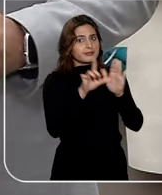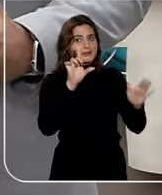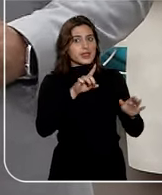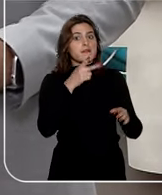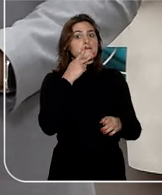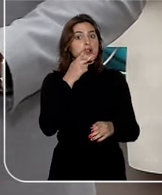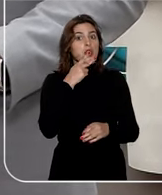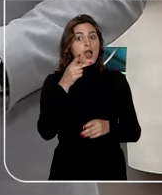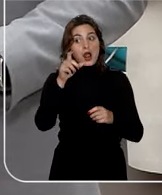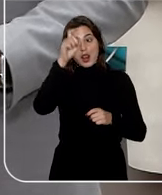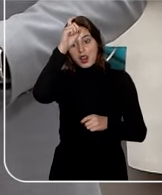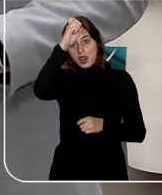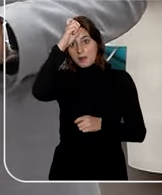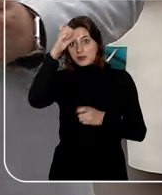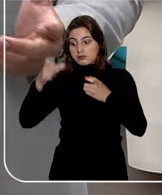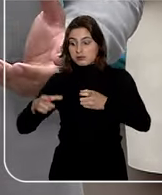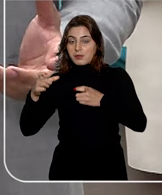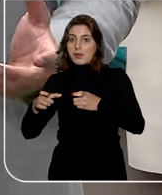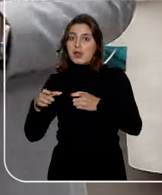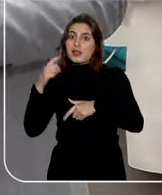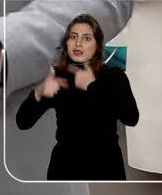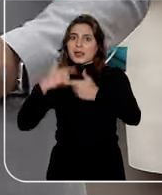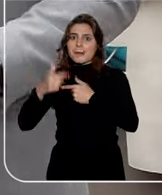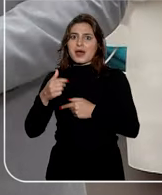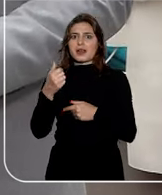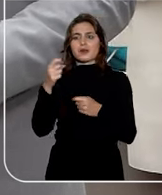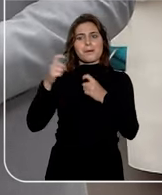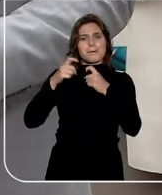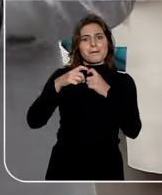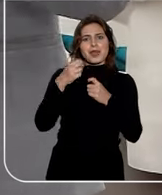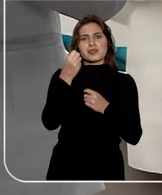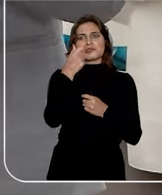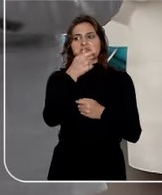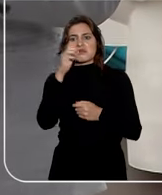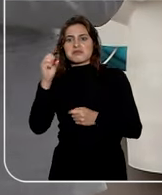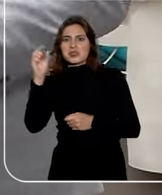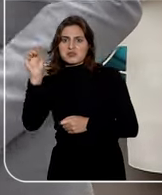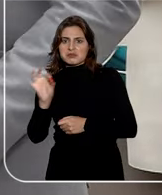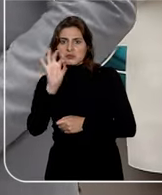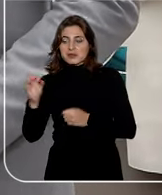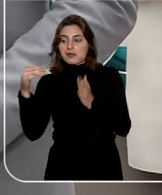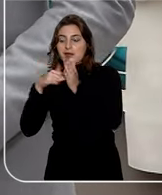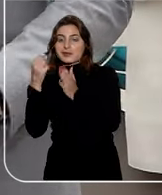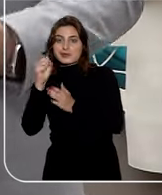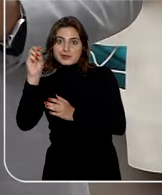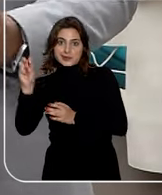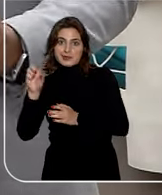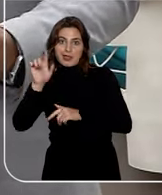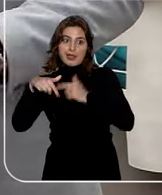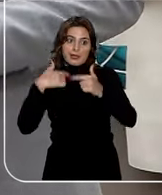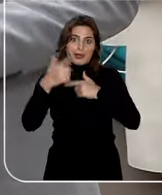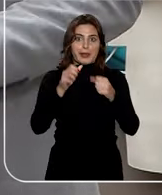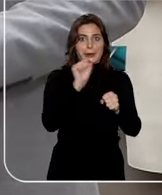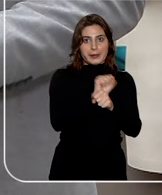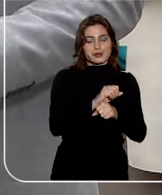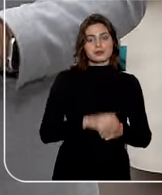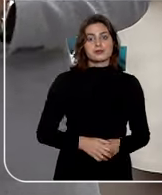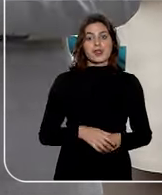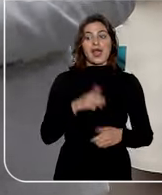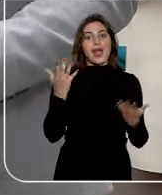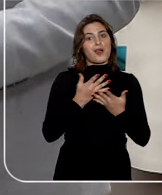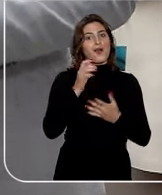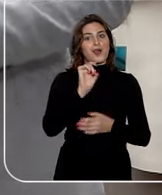determinou que médicos peritos mantenham de 70 a 85% do serviço durante a greve. Para ele, os